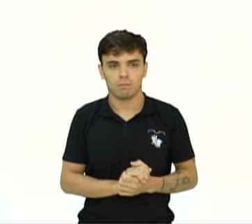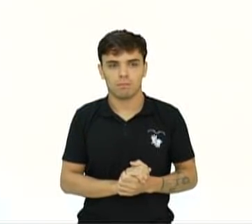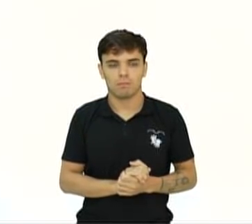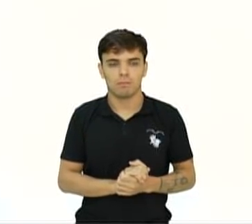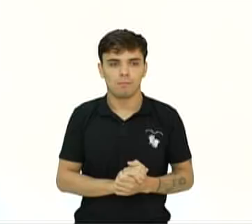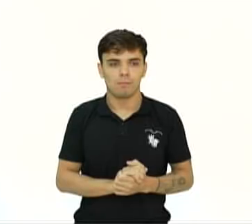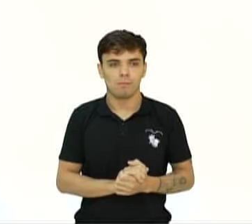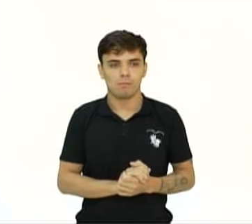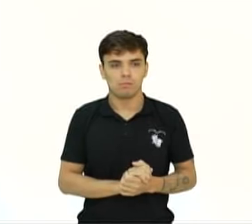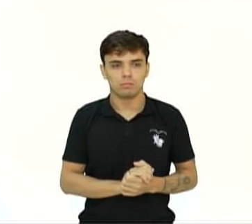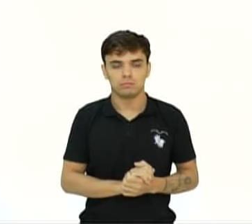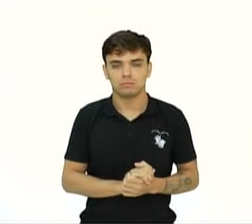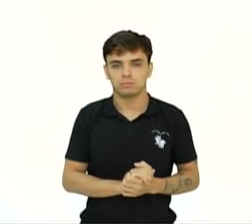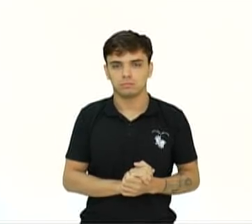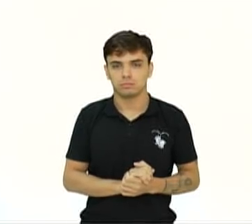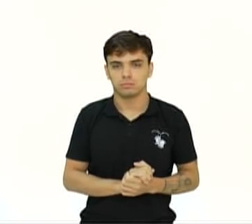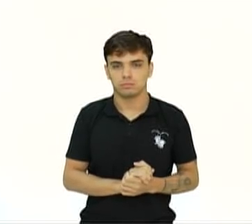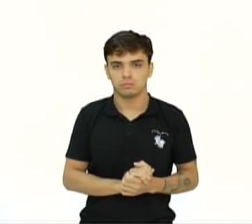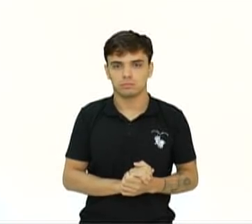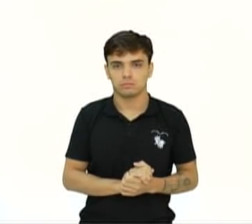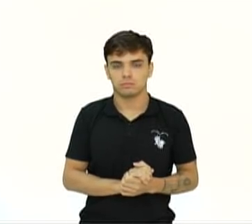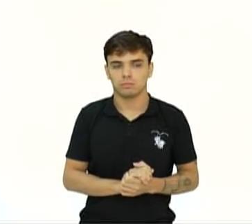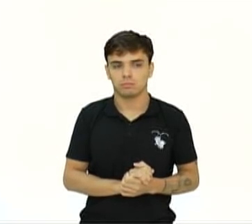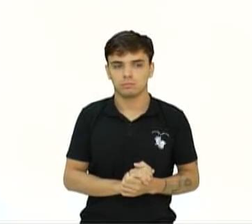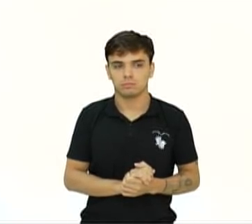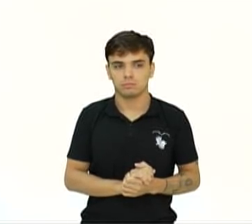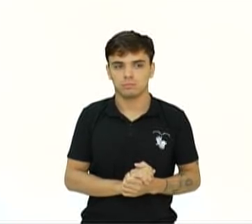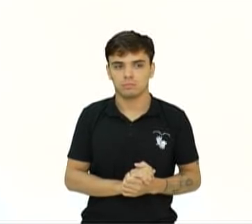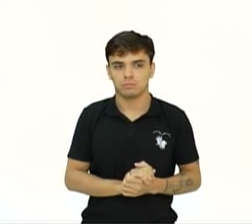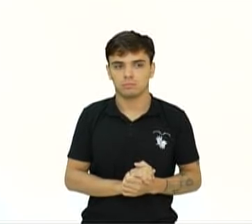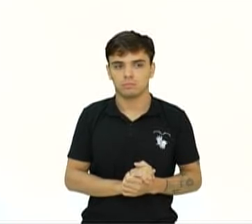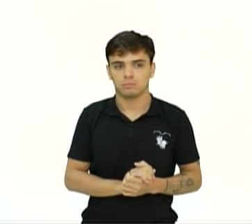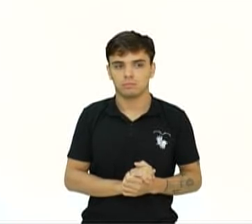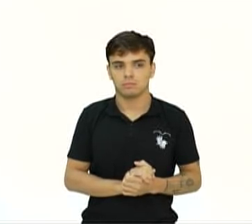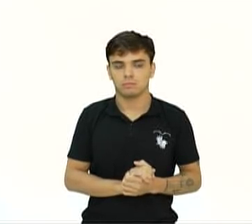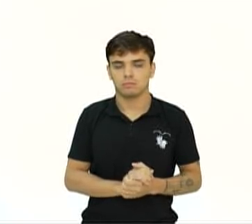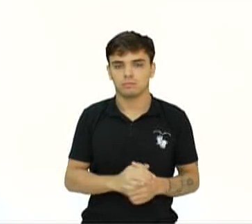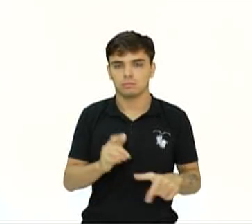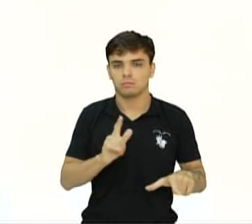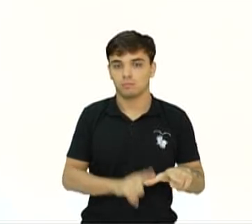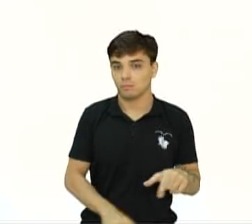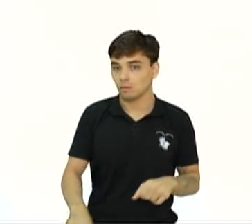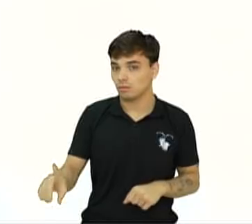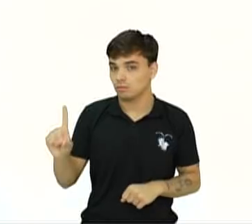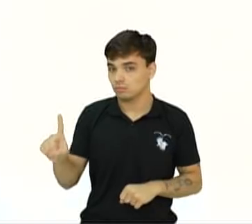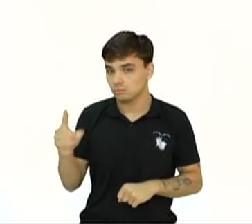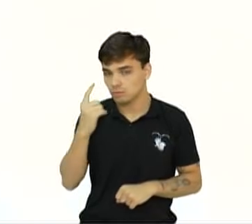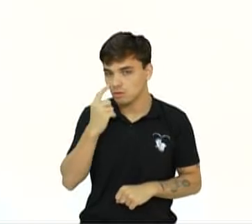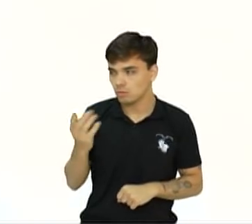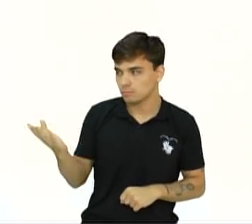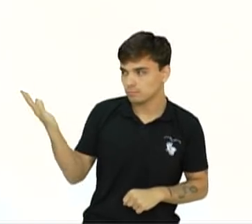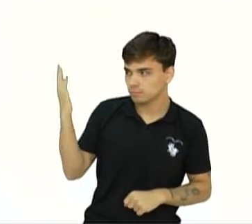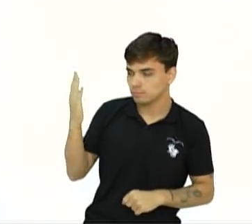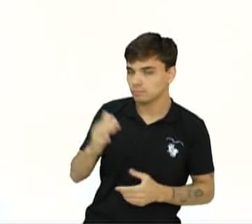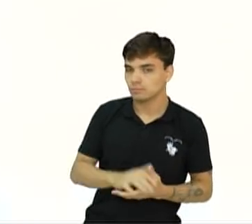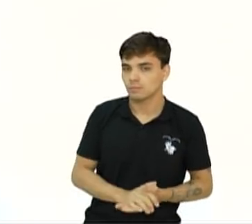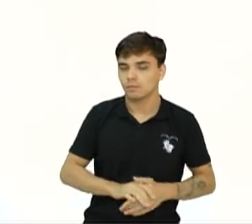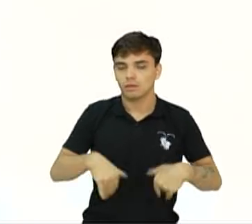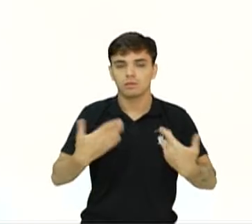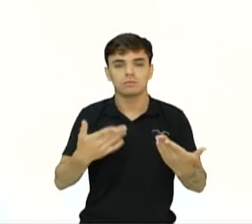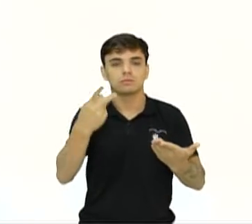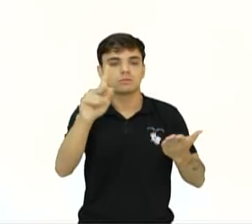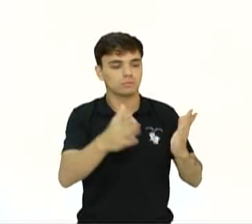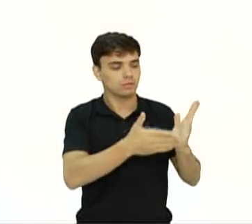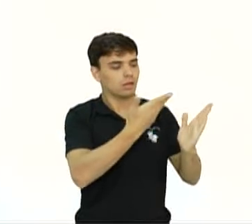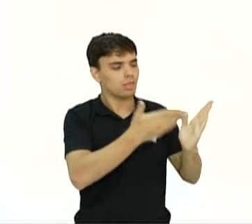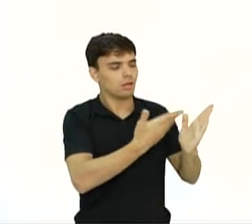Mona that means my lady. E a D. You can see her at the Louvre Museum. Então, no teu caderno